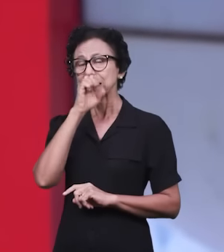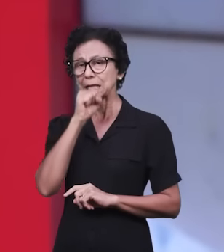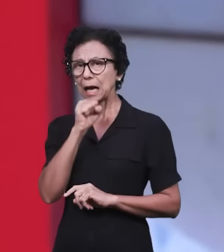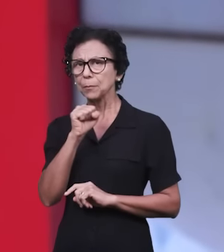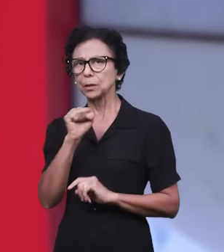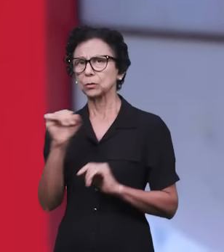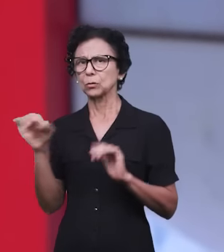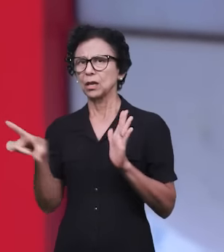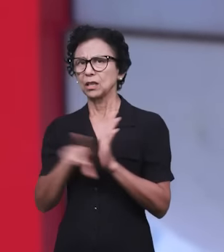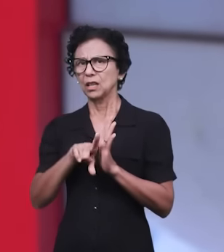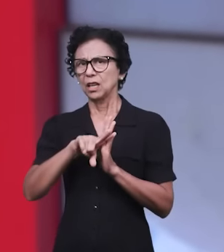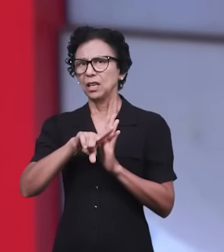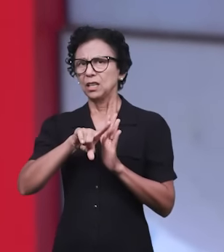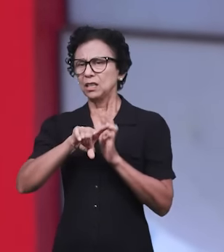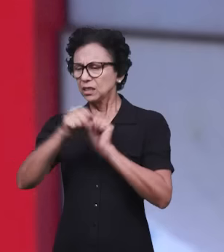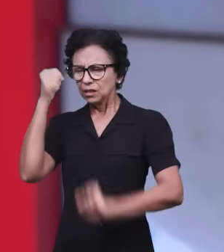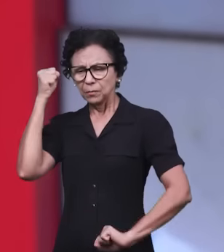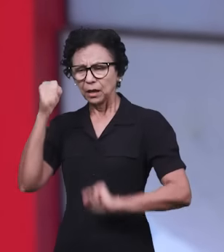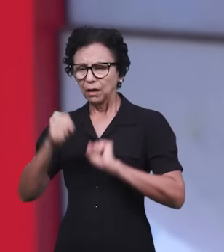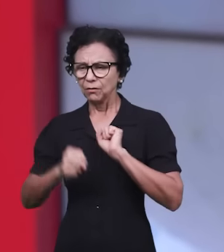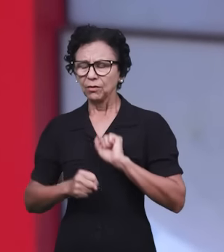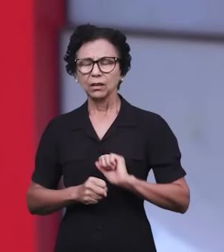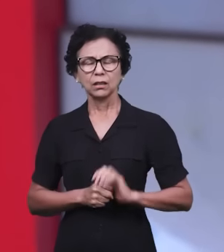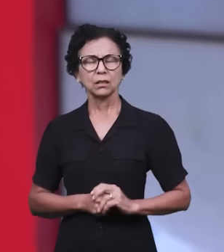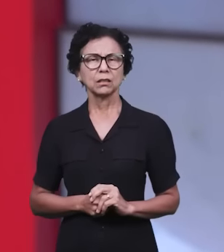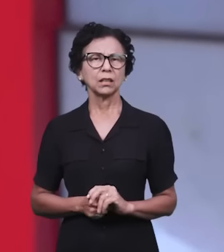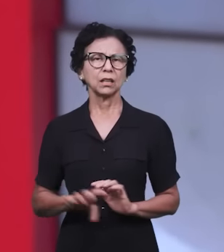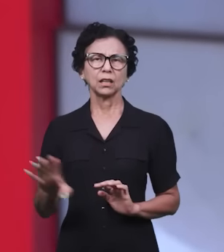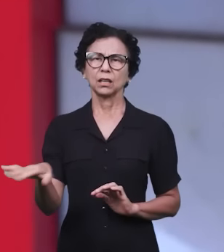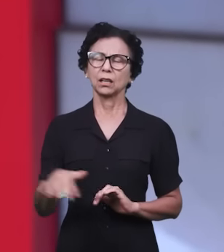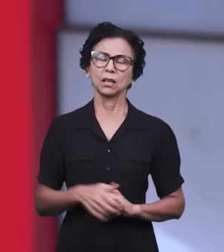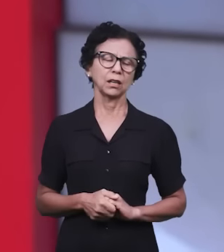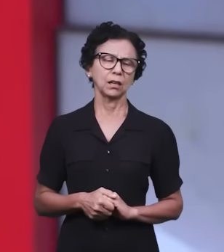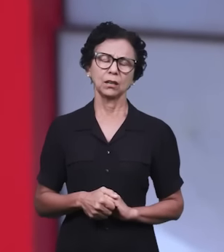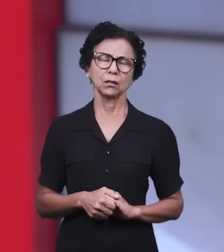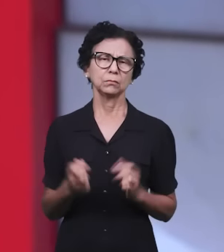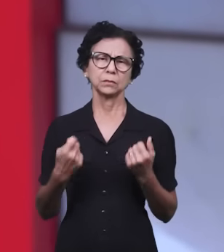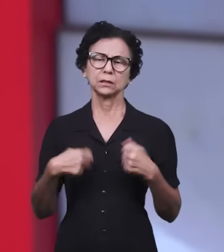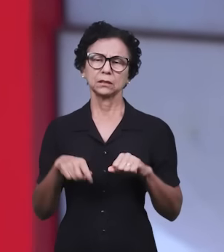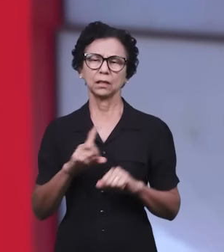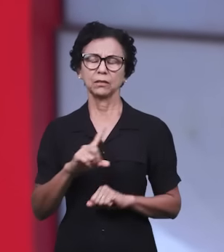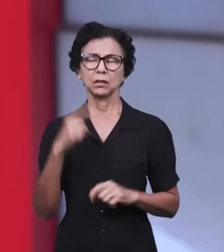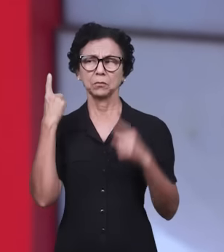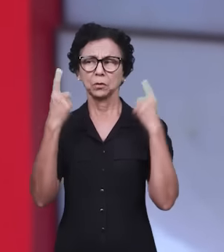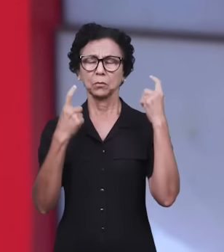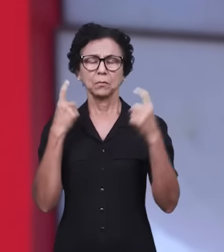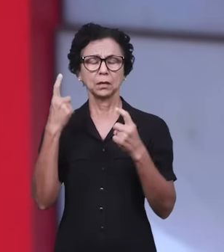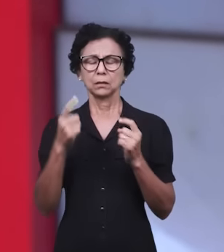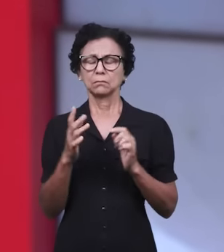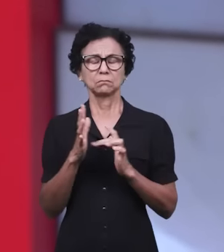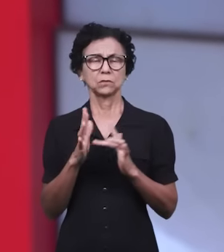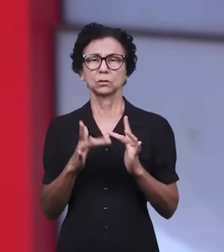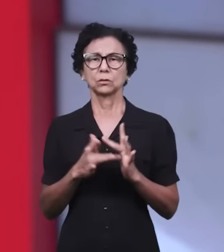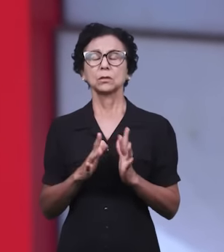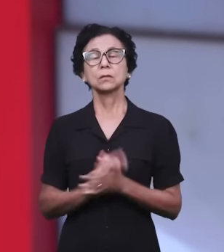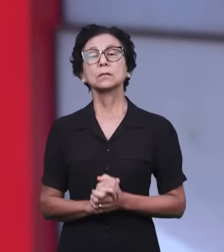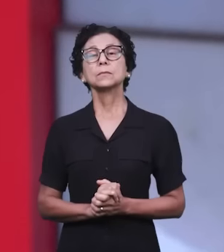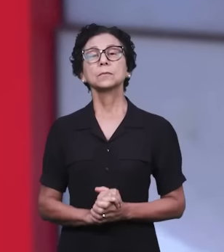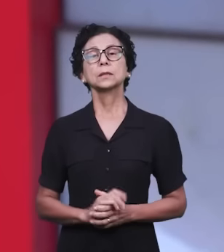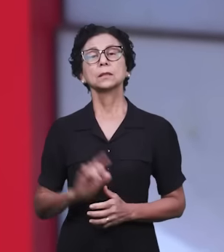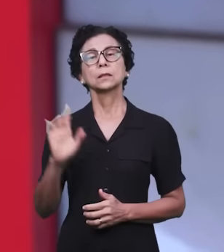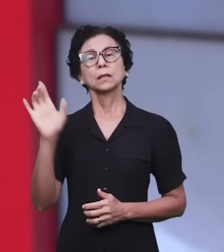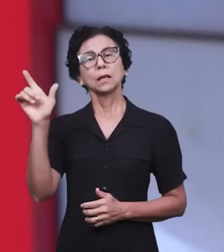só quebrantava o sábado, ou seja, ele quebrava, ele não guardava o sábado. Jesus não tinha essa preocupação, porque ele é o nosso descanso, sempre